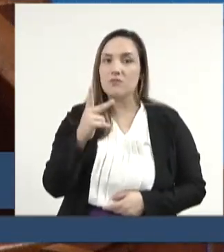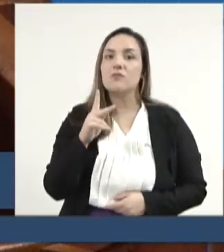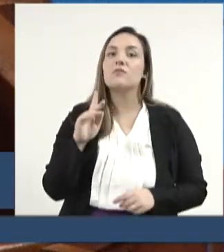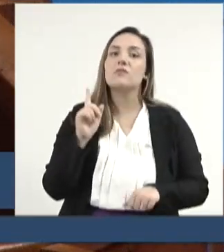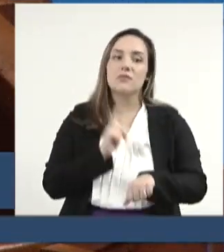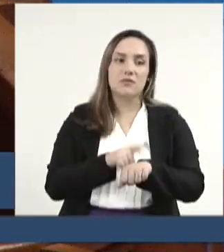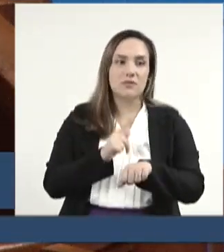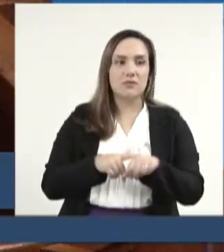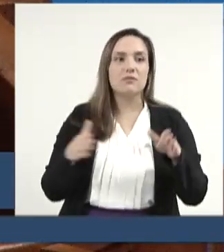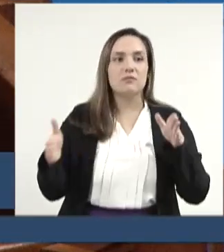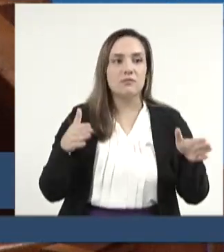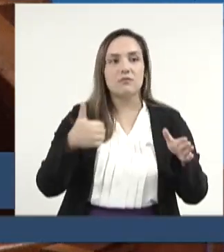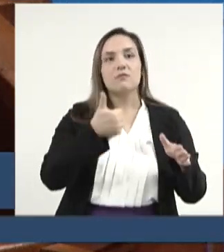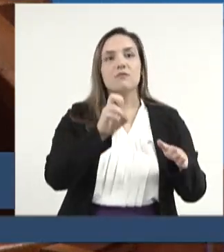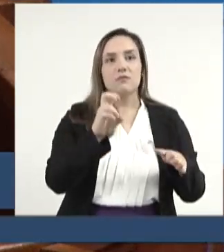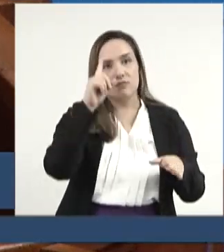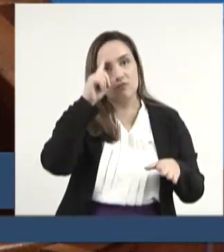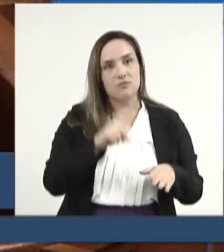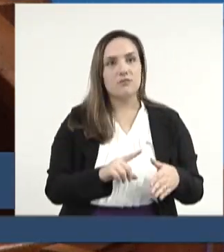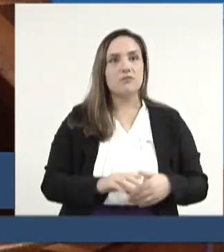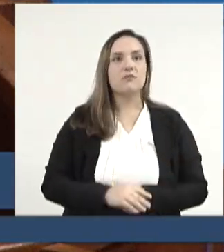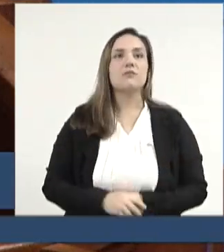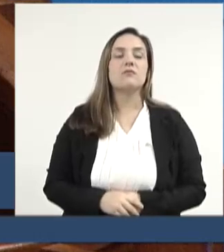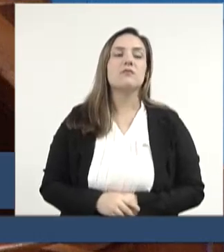dias a apresentar